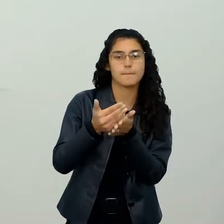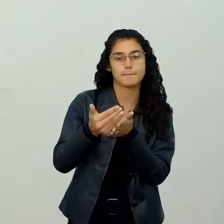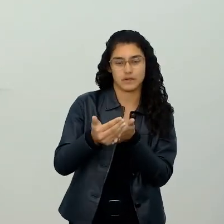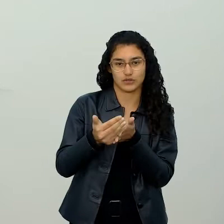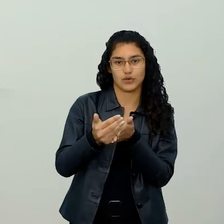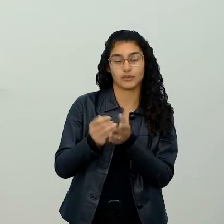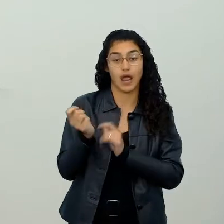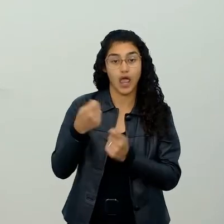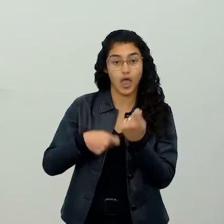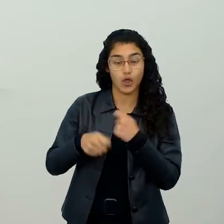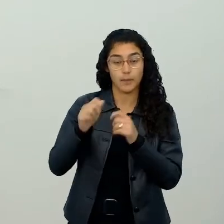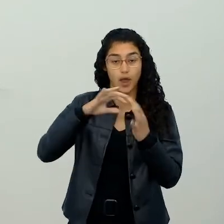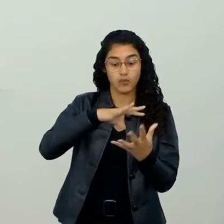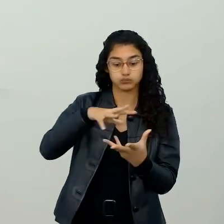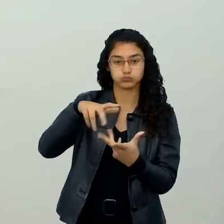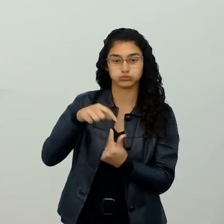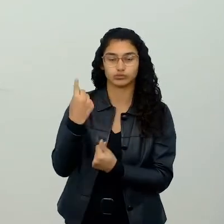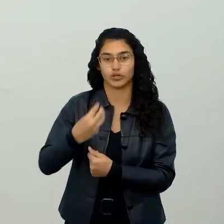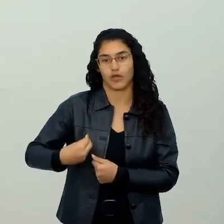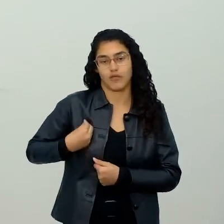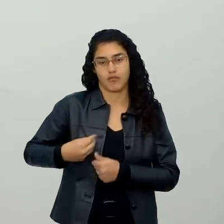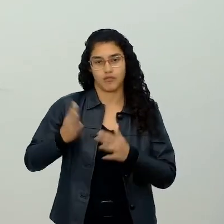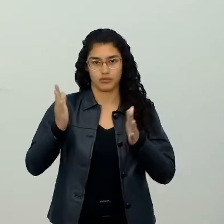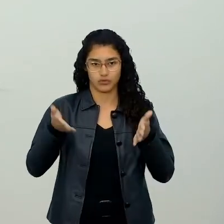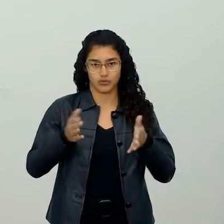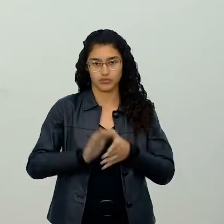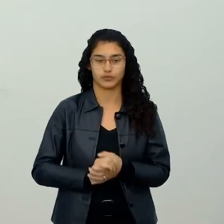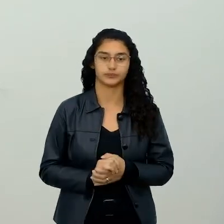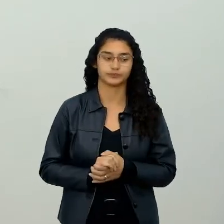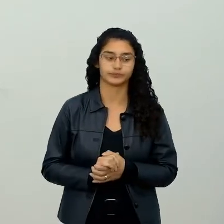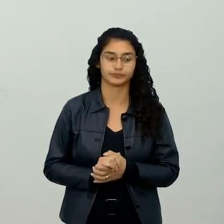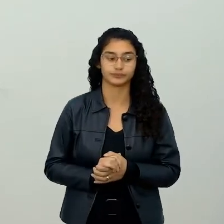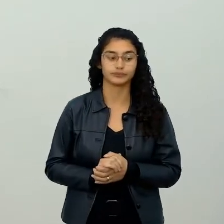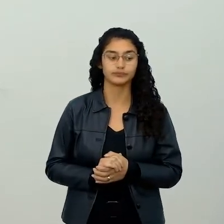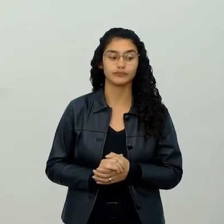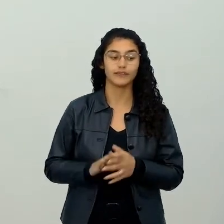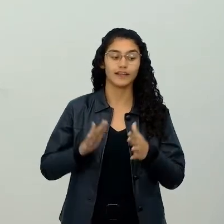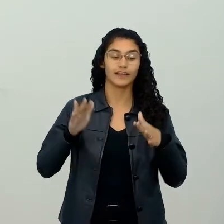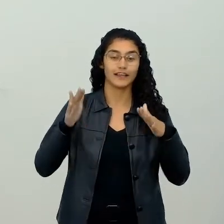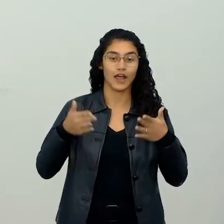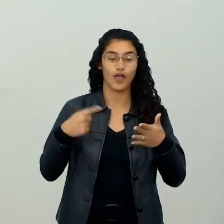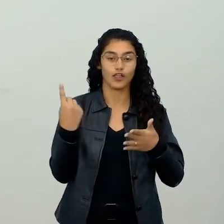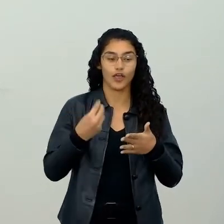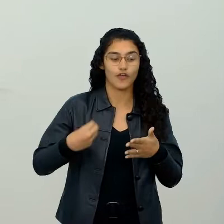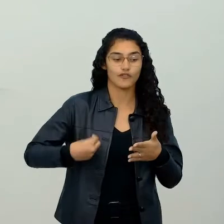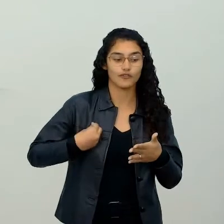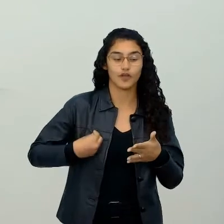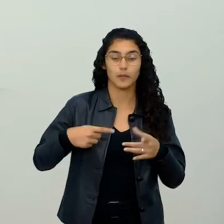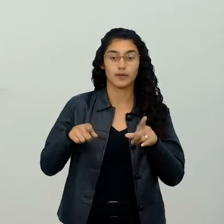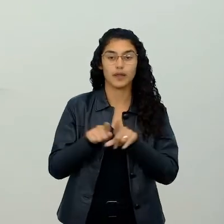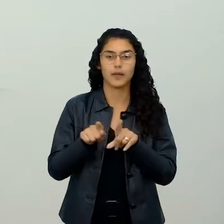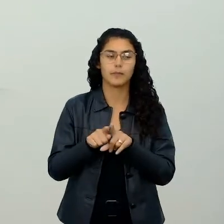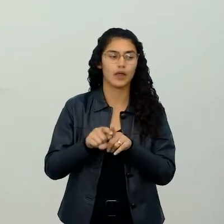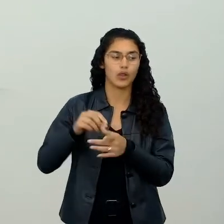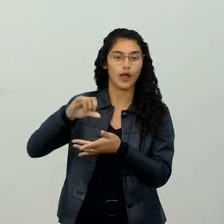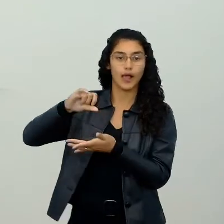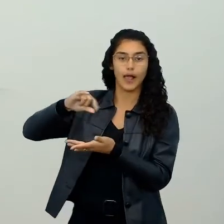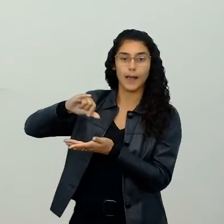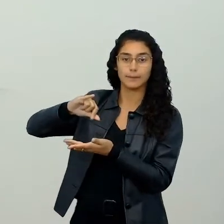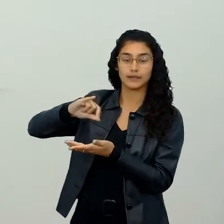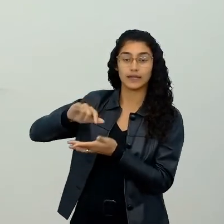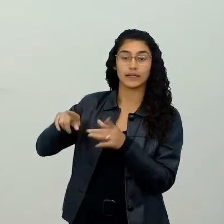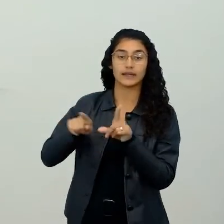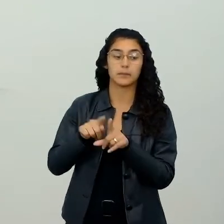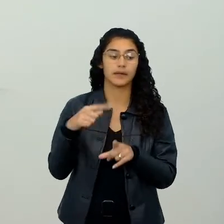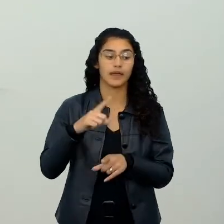essa economia global que nós vivemos hoje, né? Então, a partir disso é que nós vivemos também o mundo capitalista, e nesse mundo capitalista